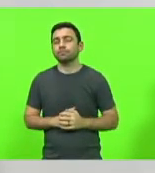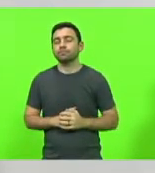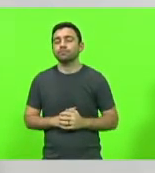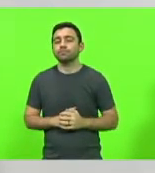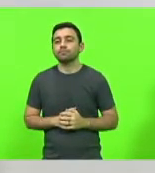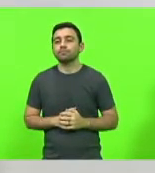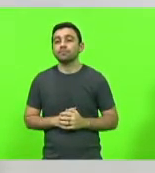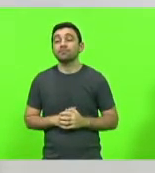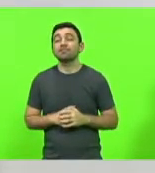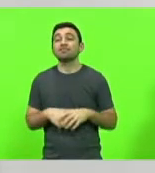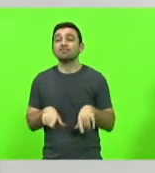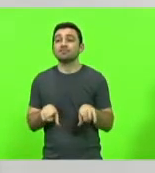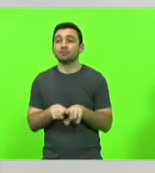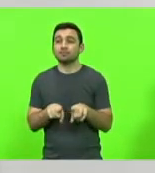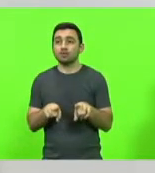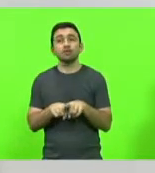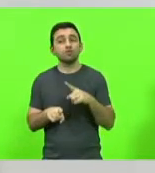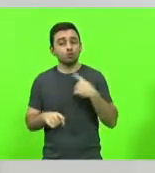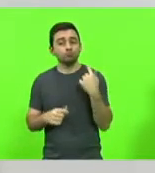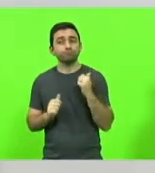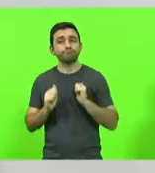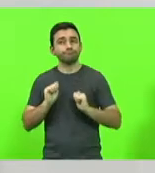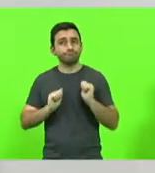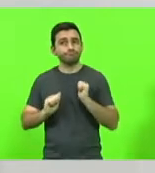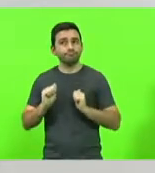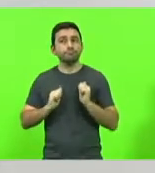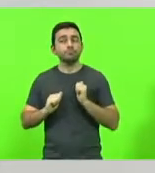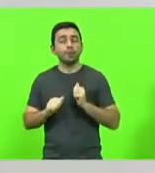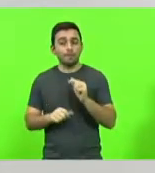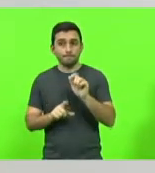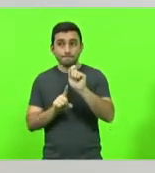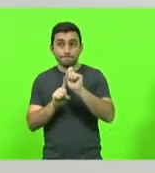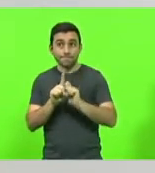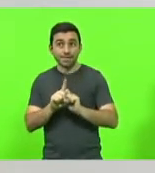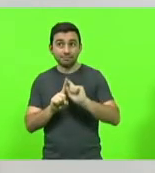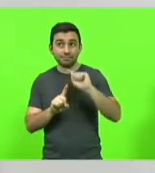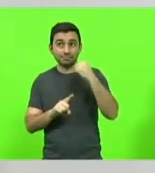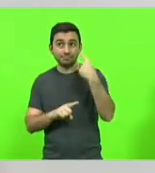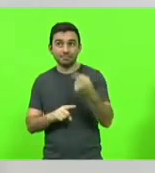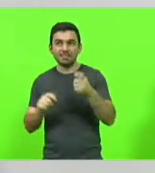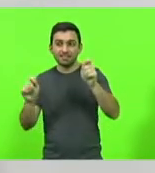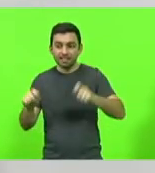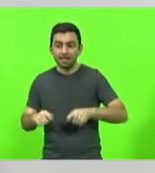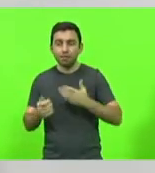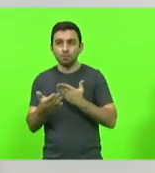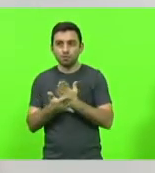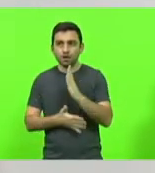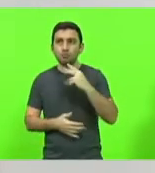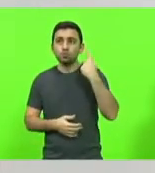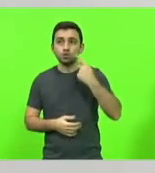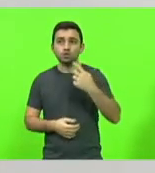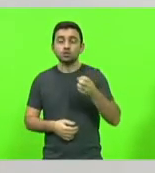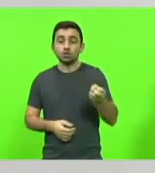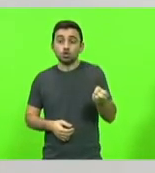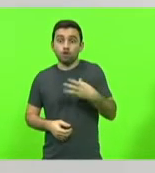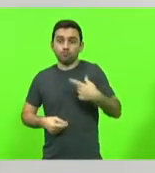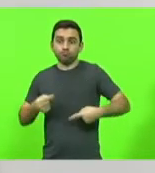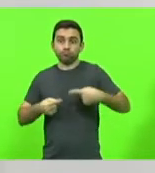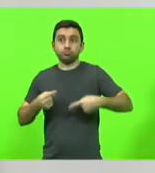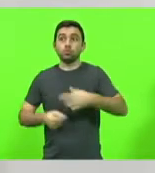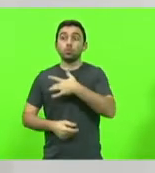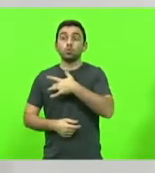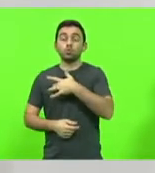Por outro lado, esperamos que no próximo mês possamos aprovar a nova política hospitalar catarinense, que nós